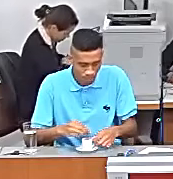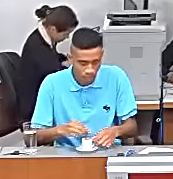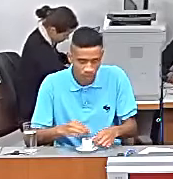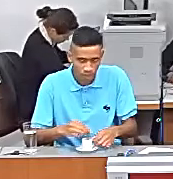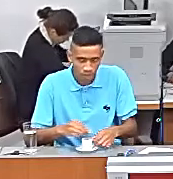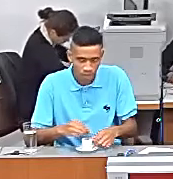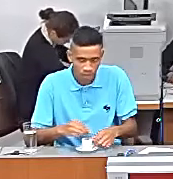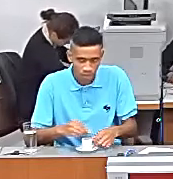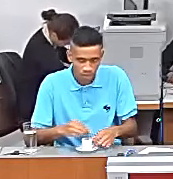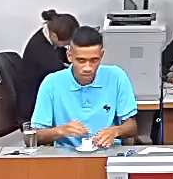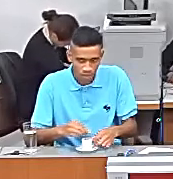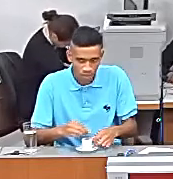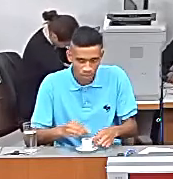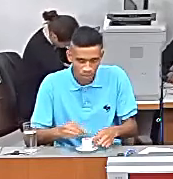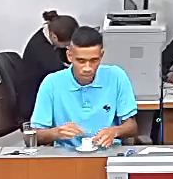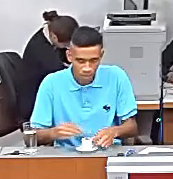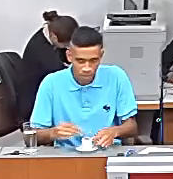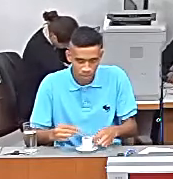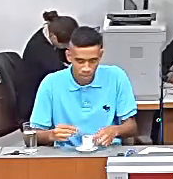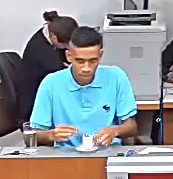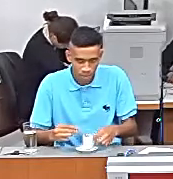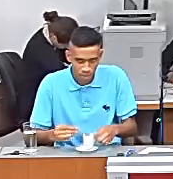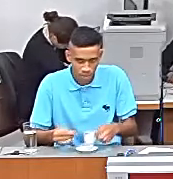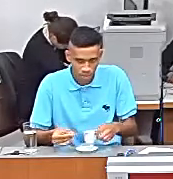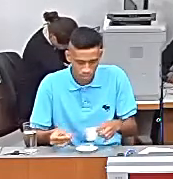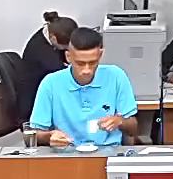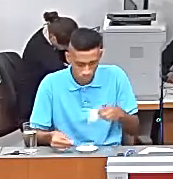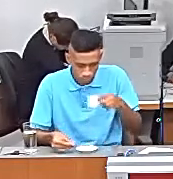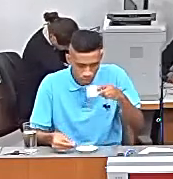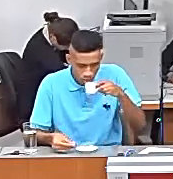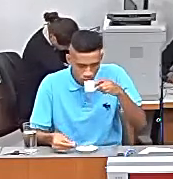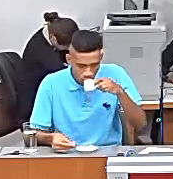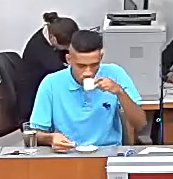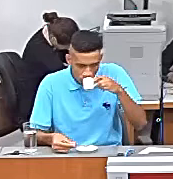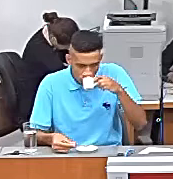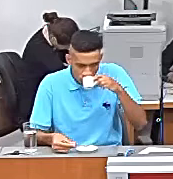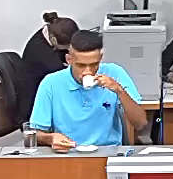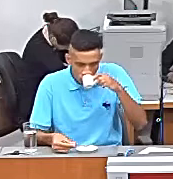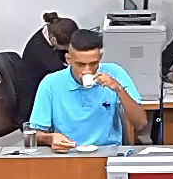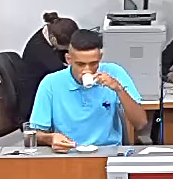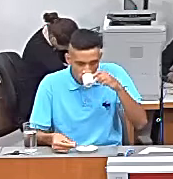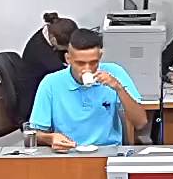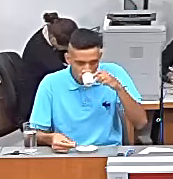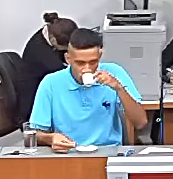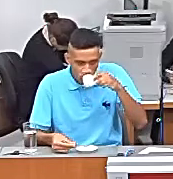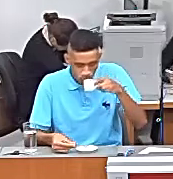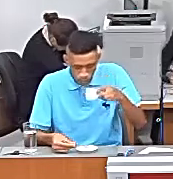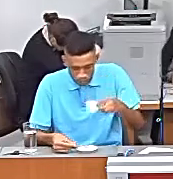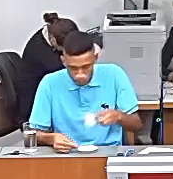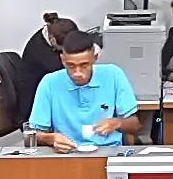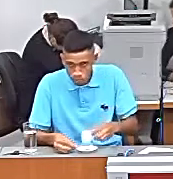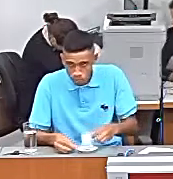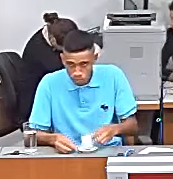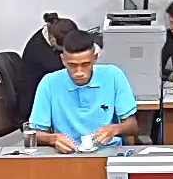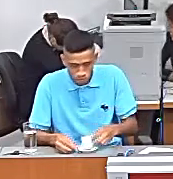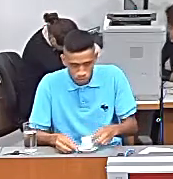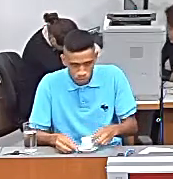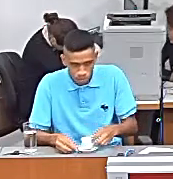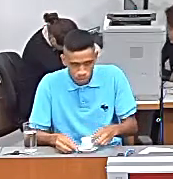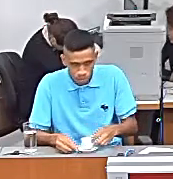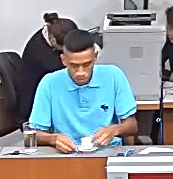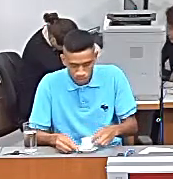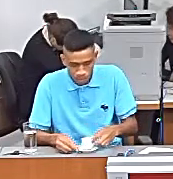para a primeira experiência, né, de emprego, né, para o surdo, né, especificamente para eles. Porque, às